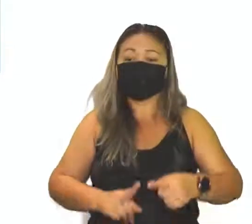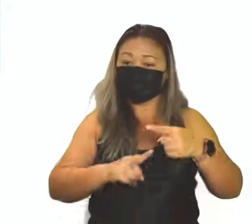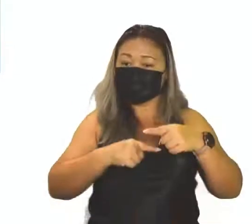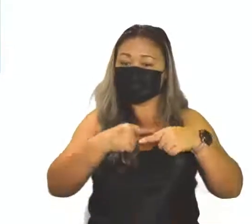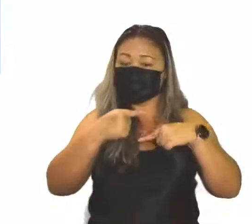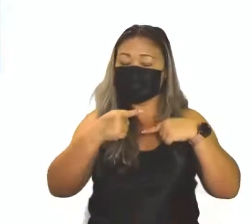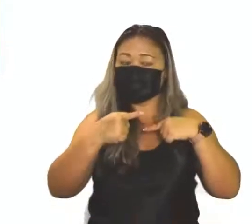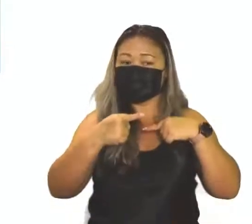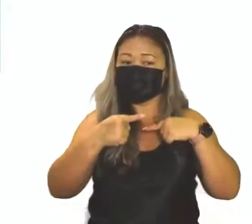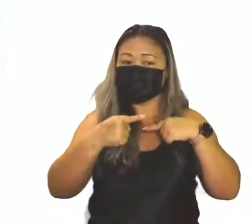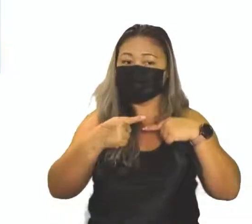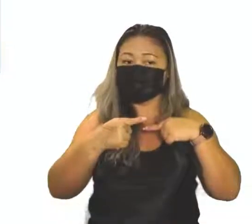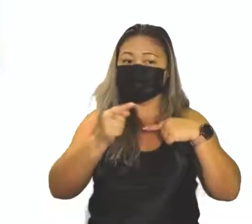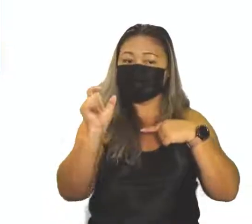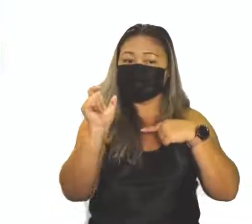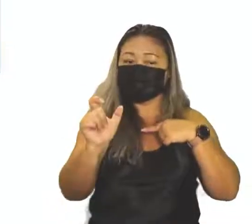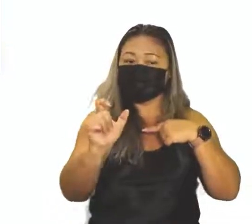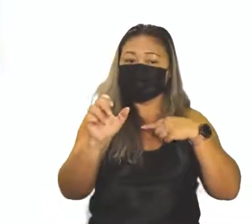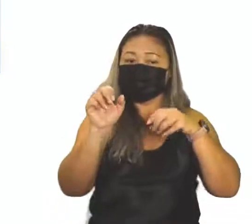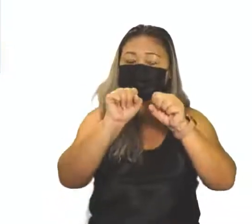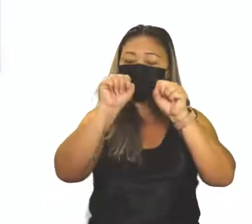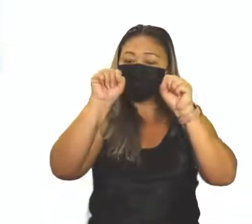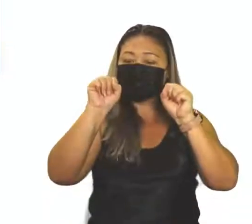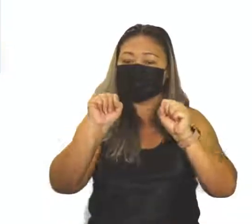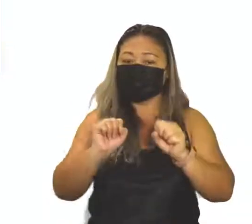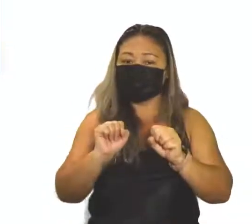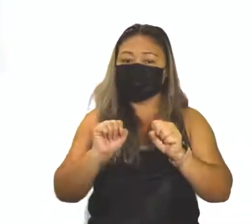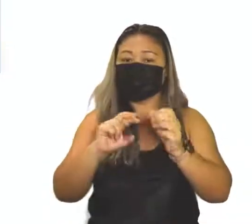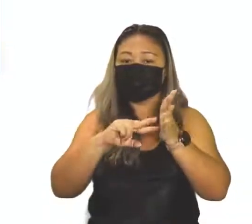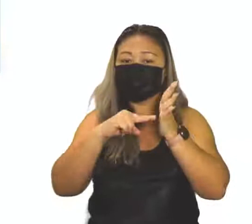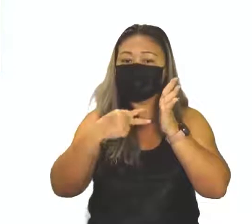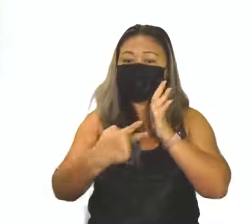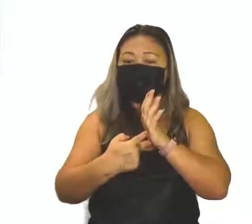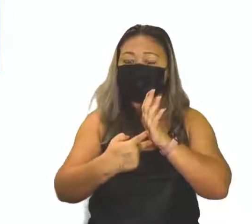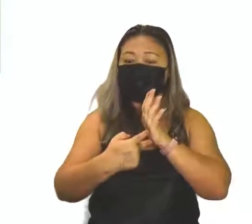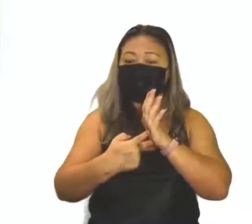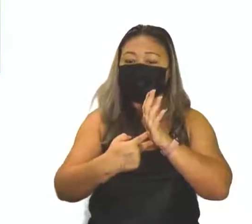sistema. A palavra sistemático significa